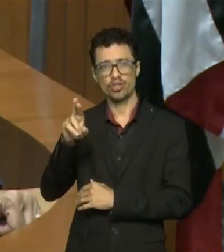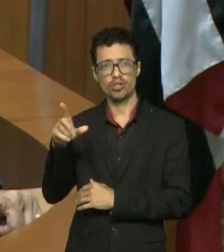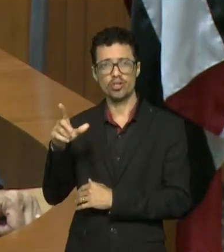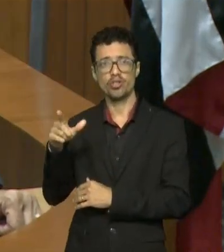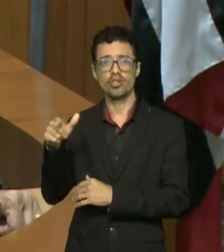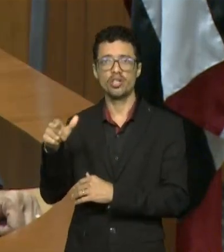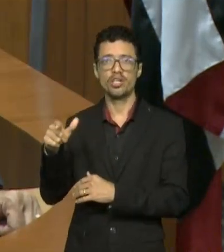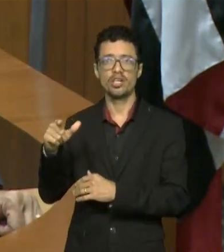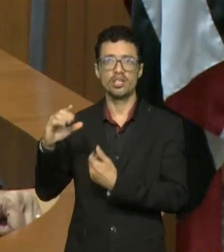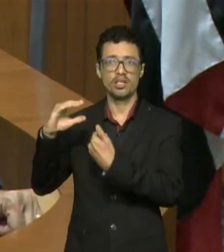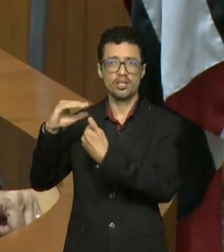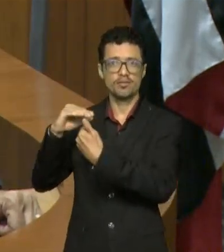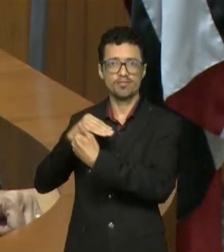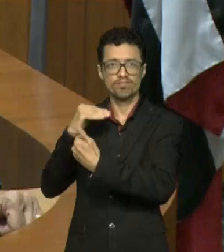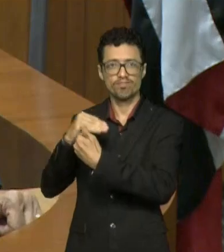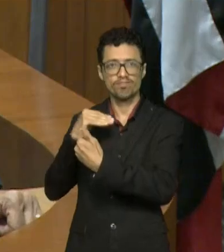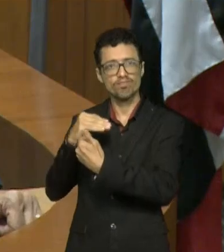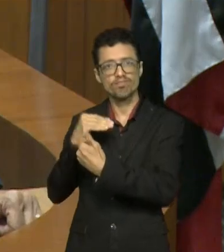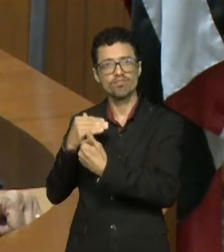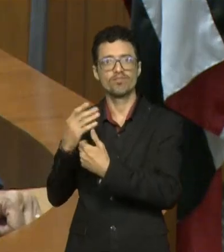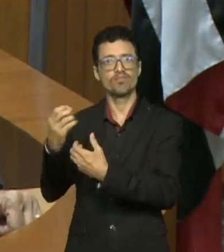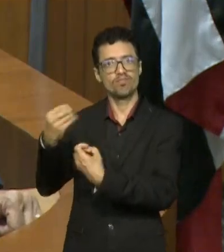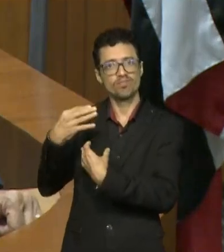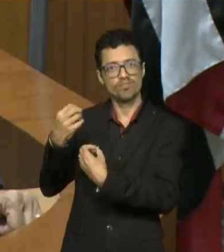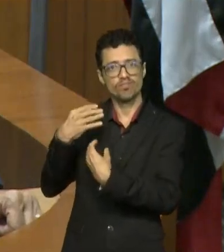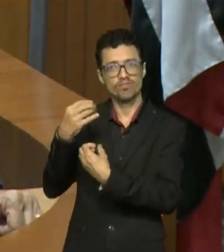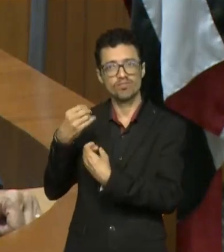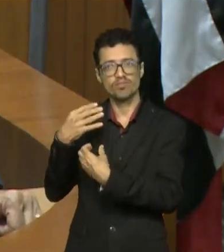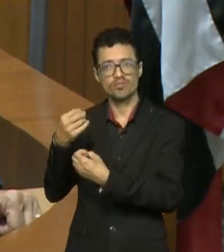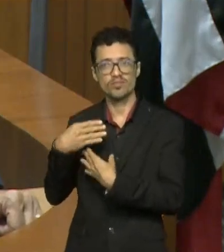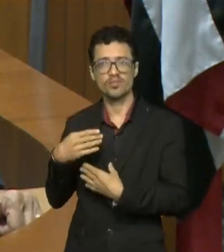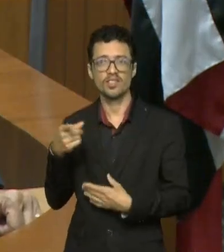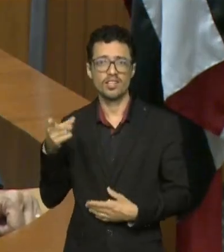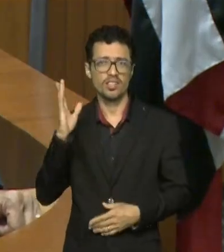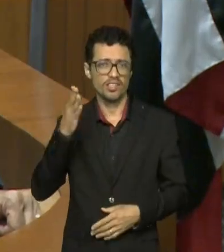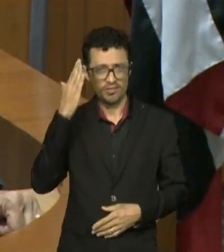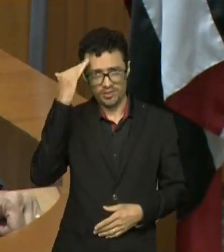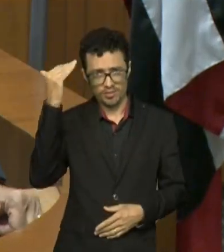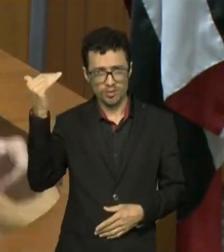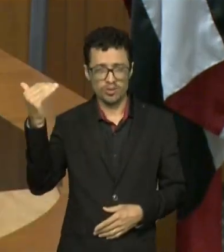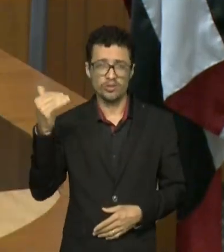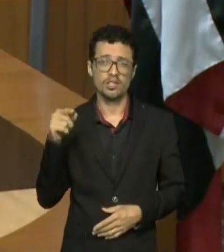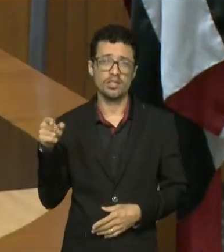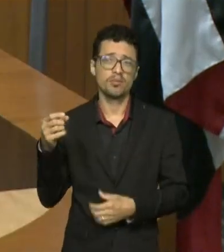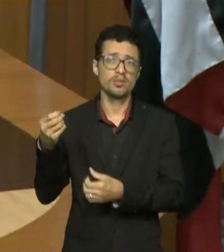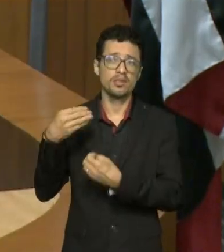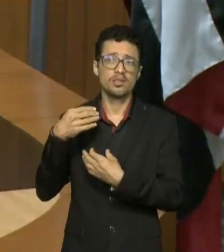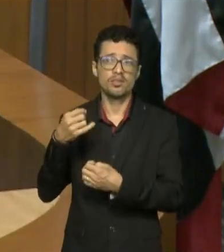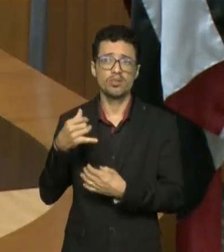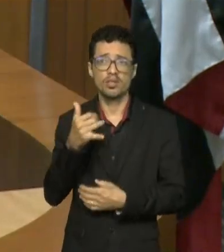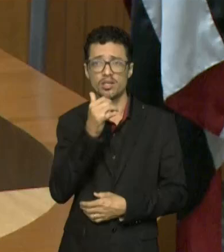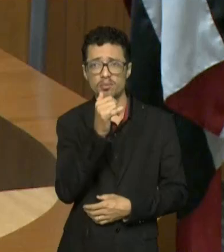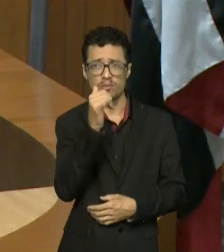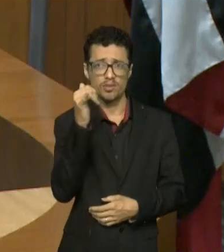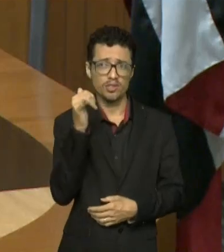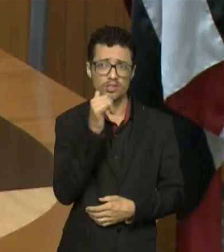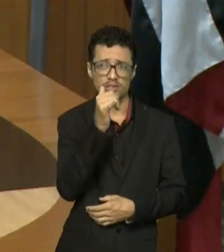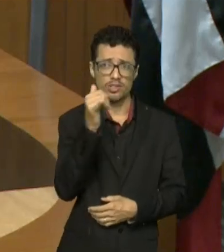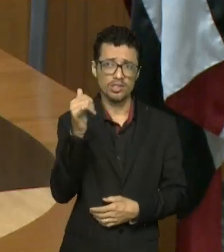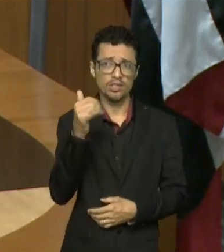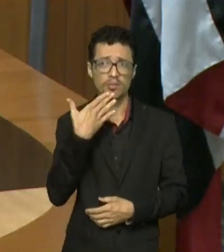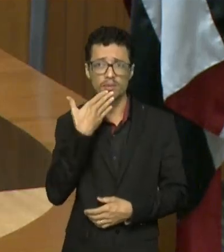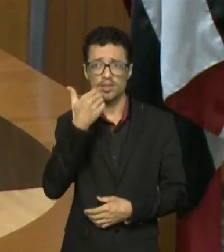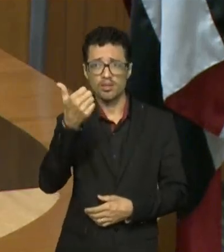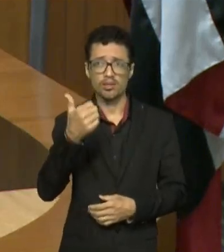polícia conhece, é uma lenda dentro da polícia, a capacidade dele. Foi quem me ensinou a atirar melhor, aperfeiçoou meu